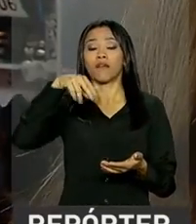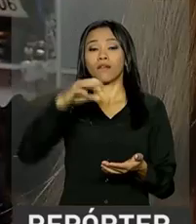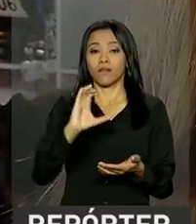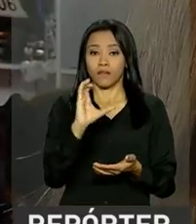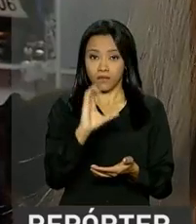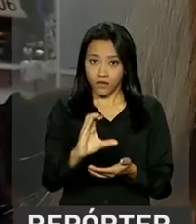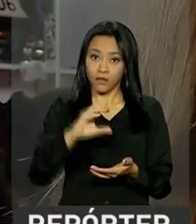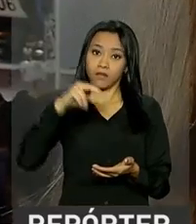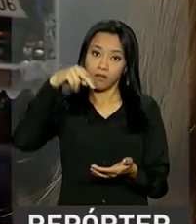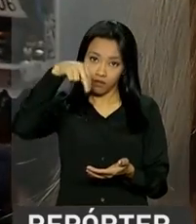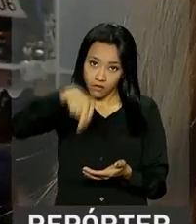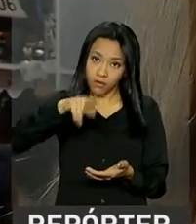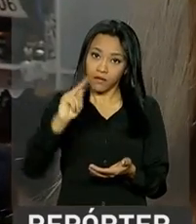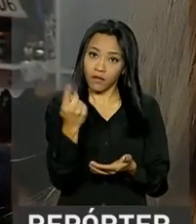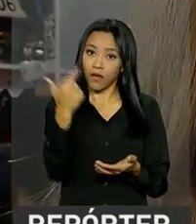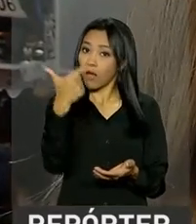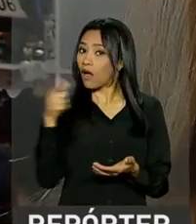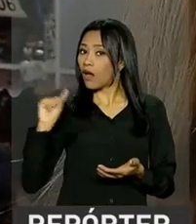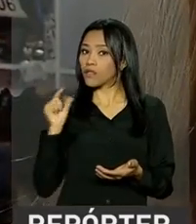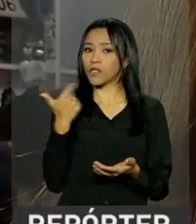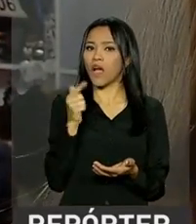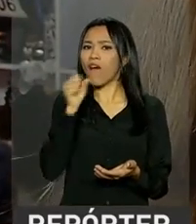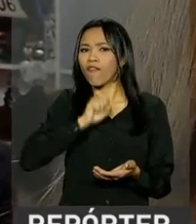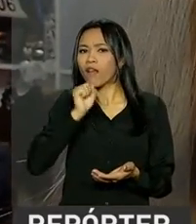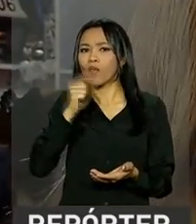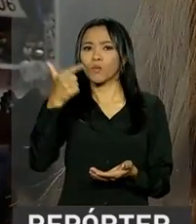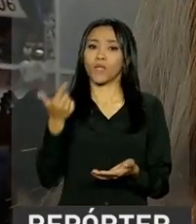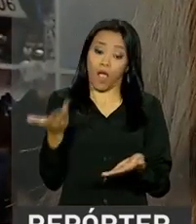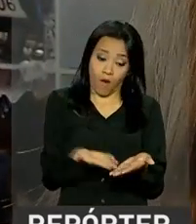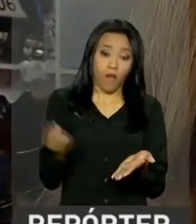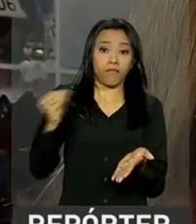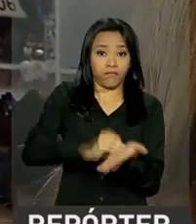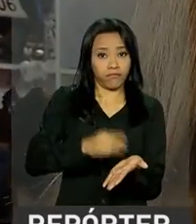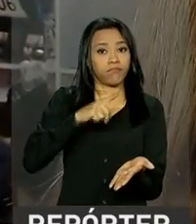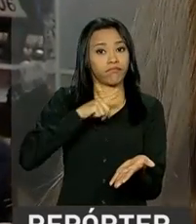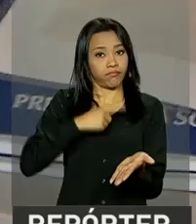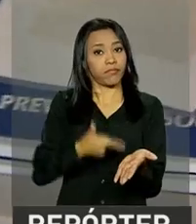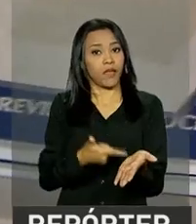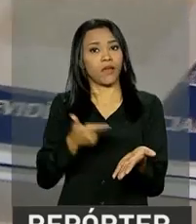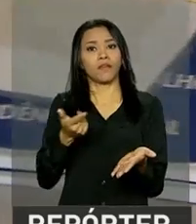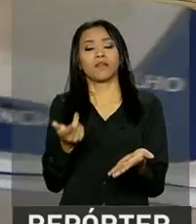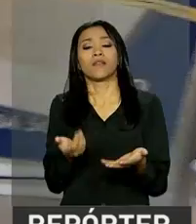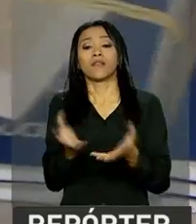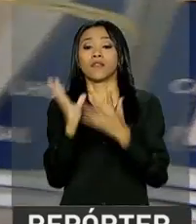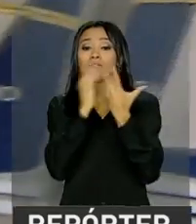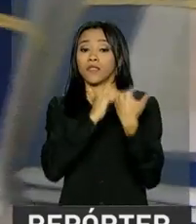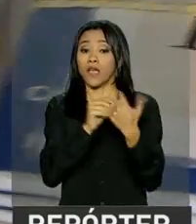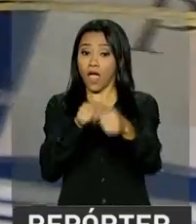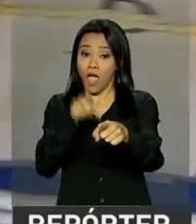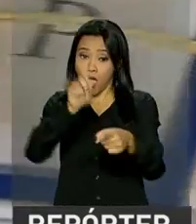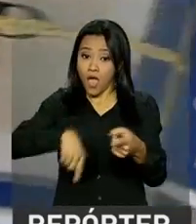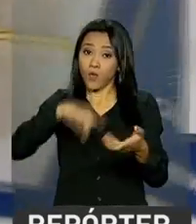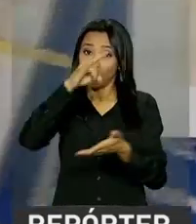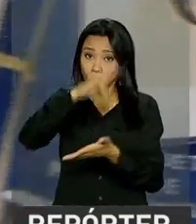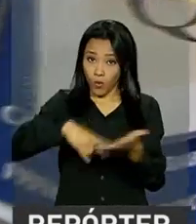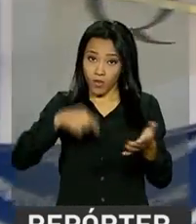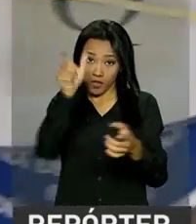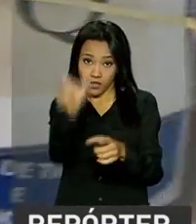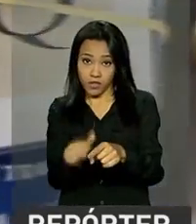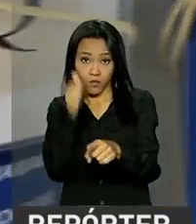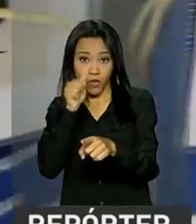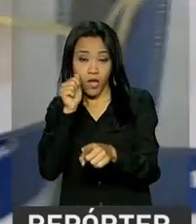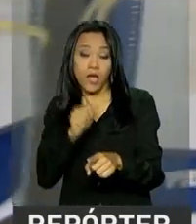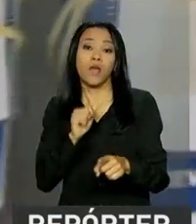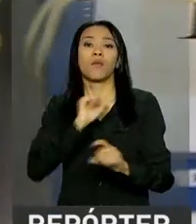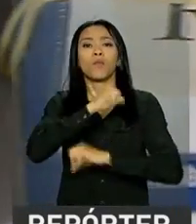registro todos os lugares que eu passei e os empregos que eu que eu atuei como da Ana por ano são